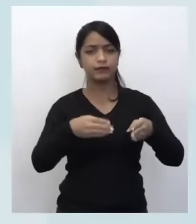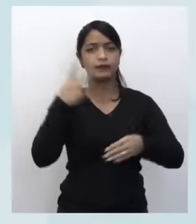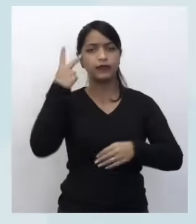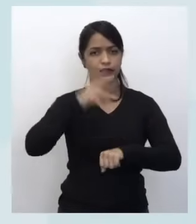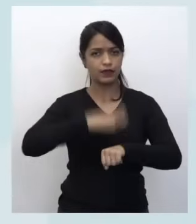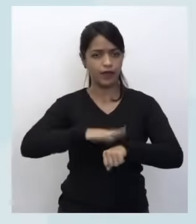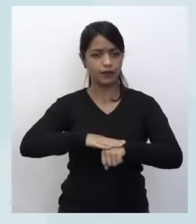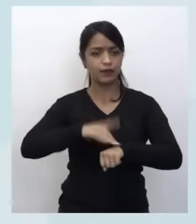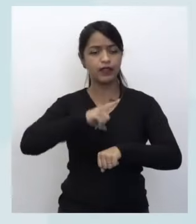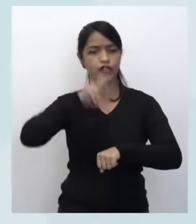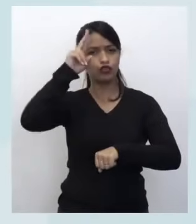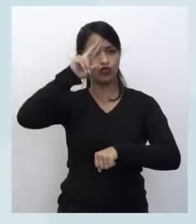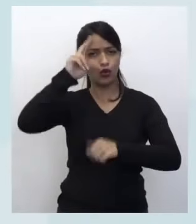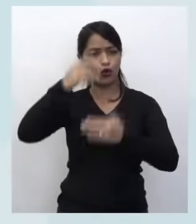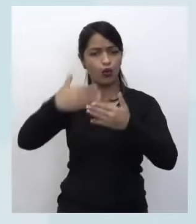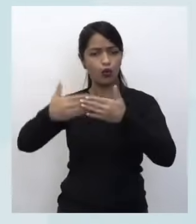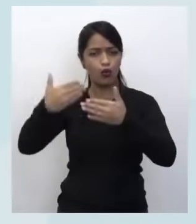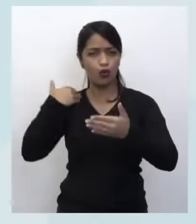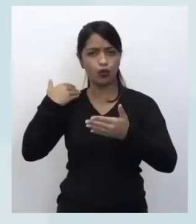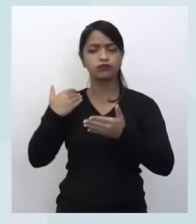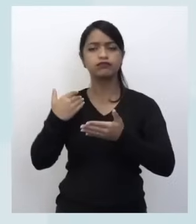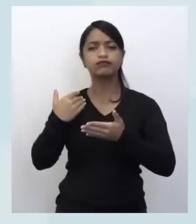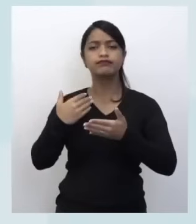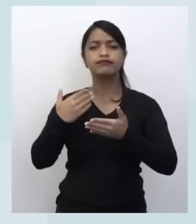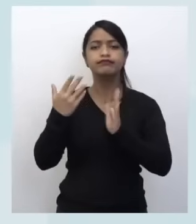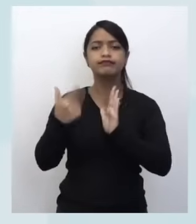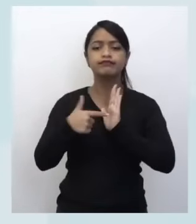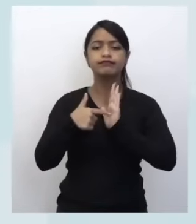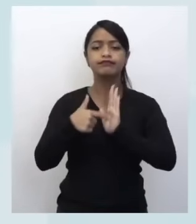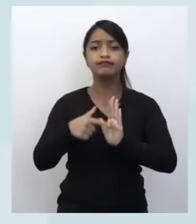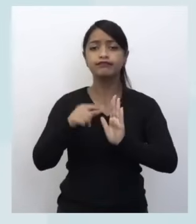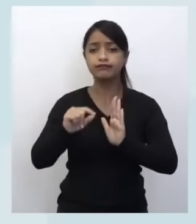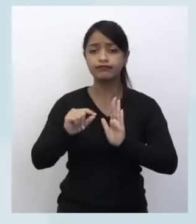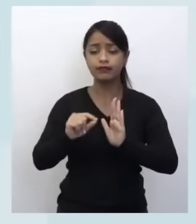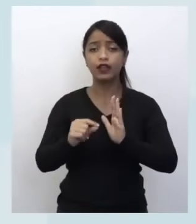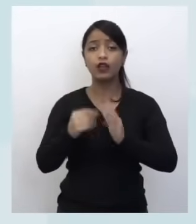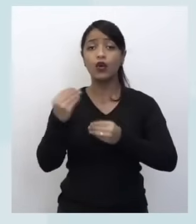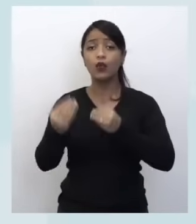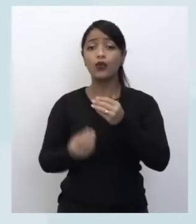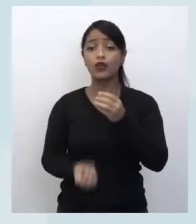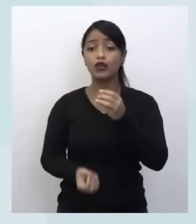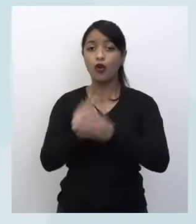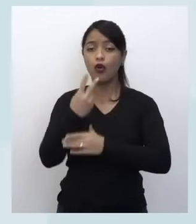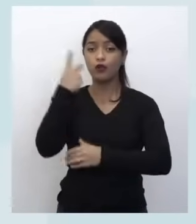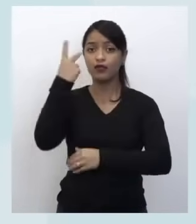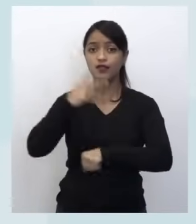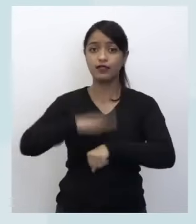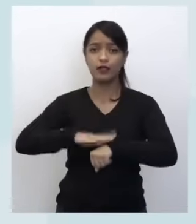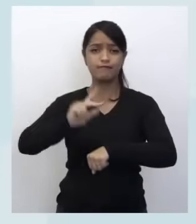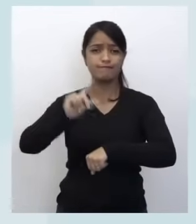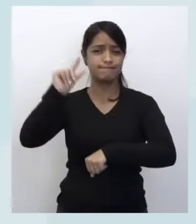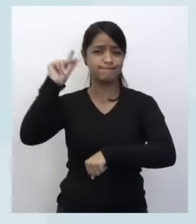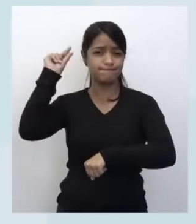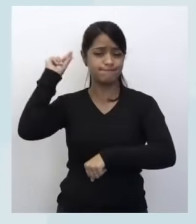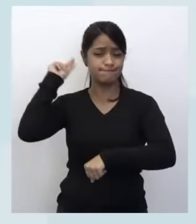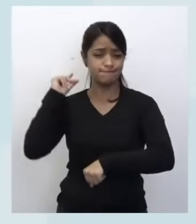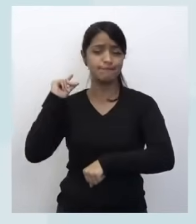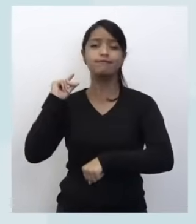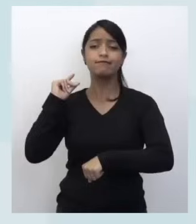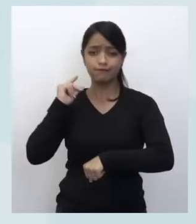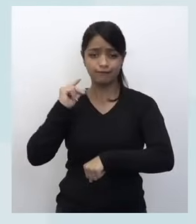históricos mostram o surgimento da previsão do tempo no período das cavernas. Então, existem aí registros,